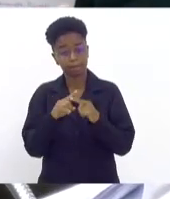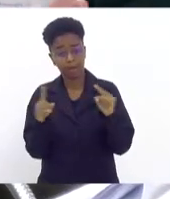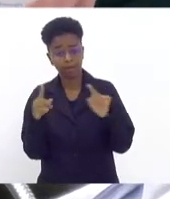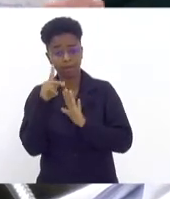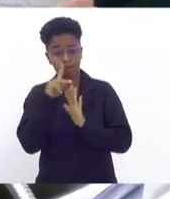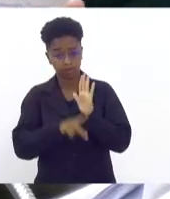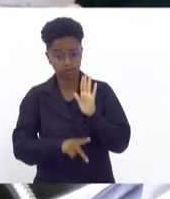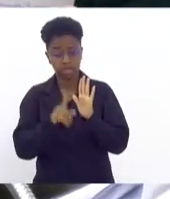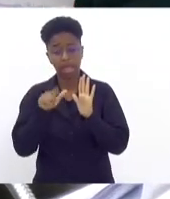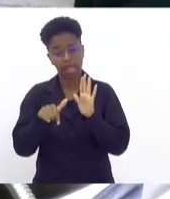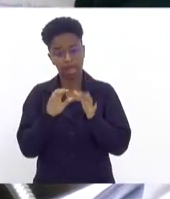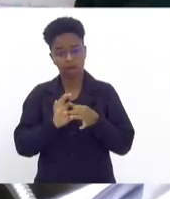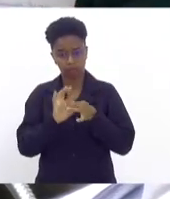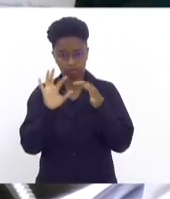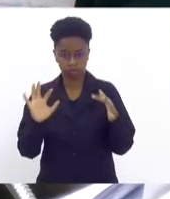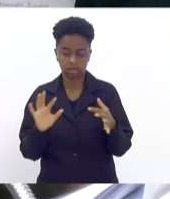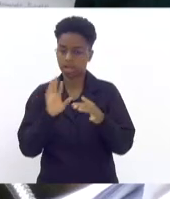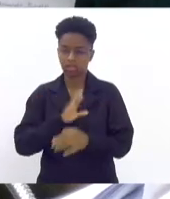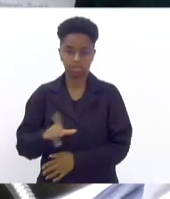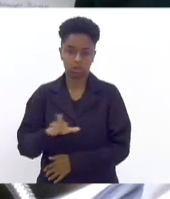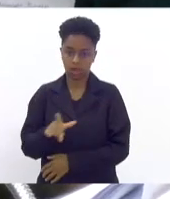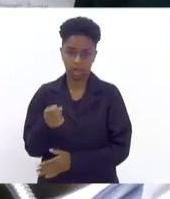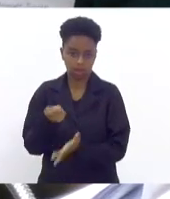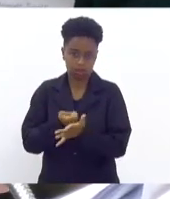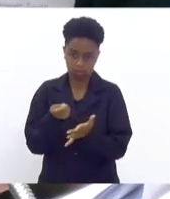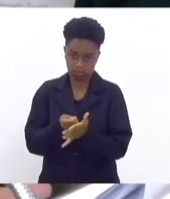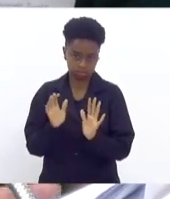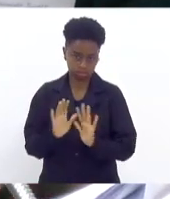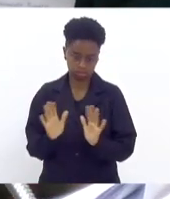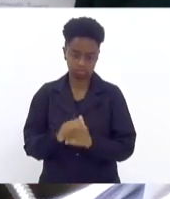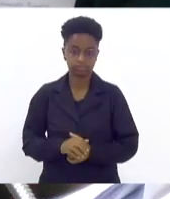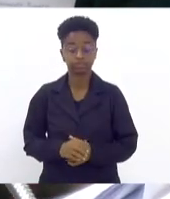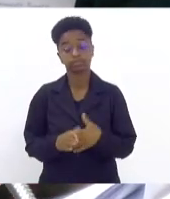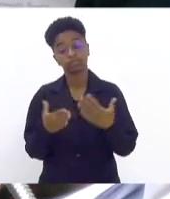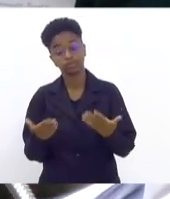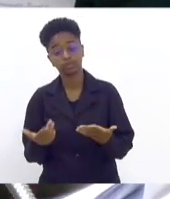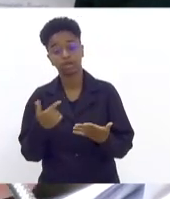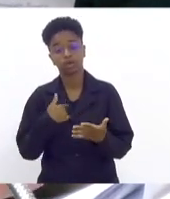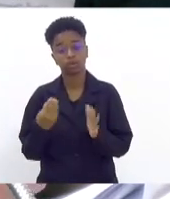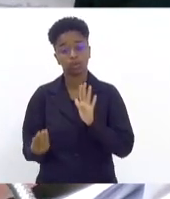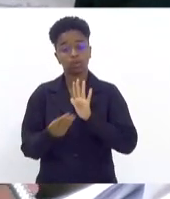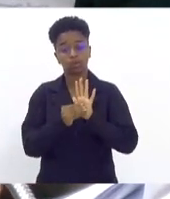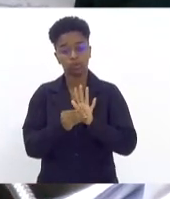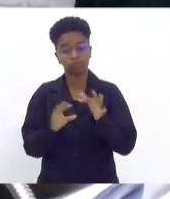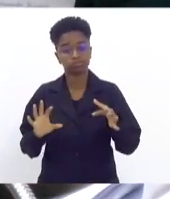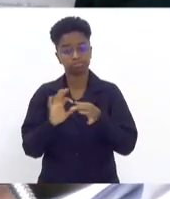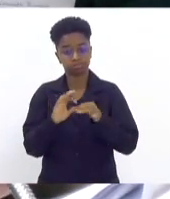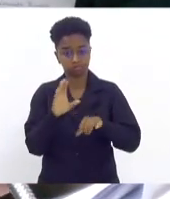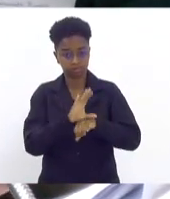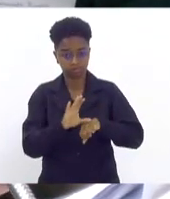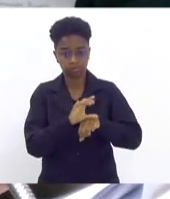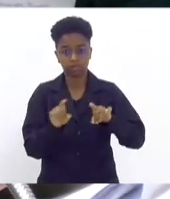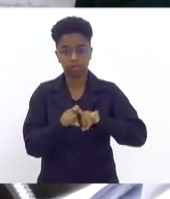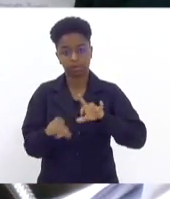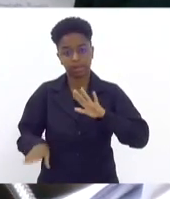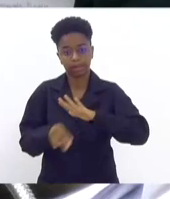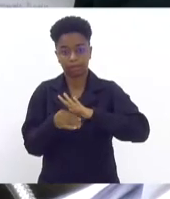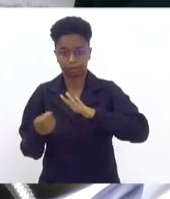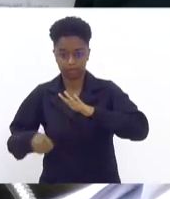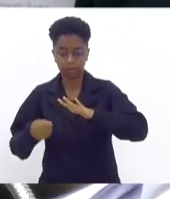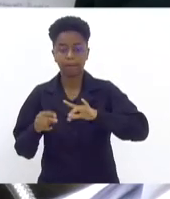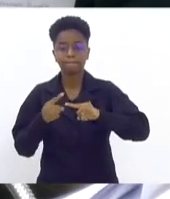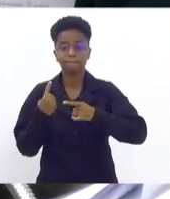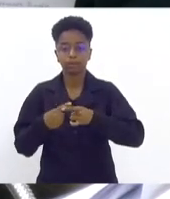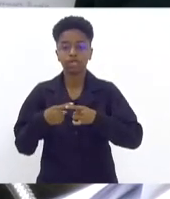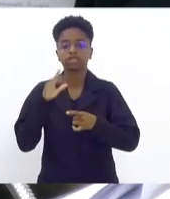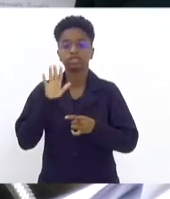é autorizativo, ele não é impositivo. Então, estou dando pela condicionalidade com emenda por esse fato, em que pese nós já temos